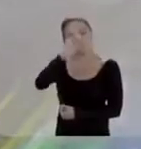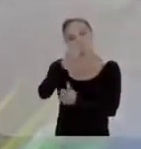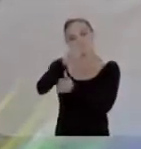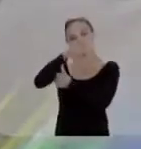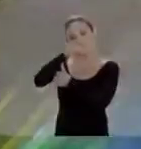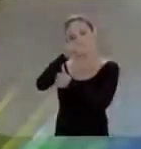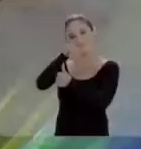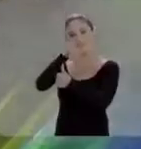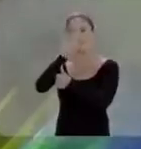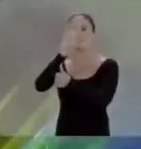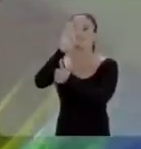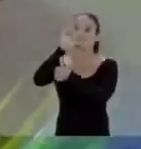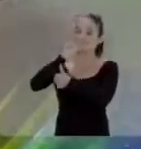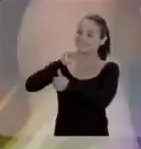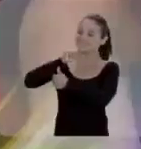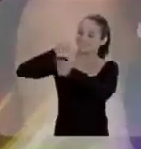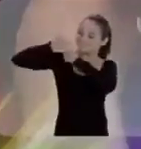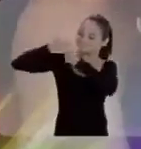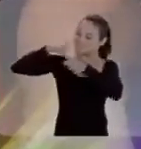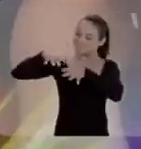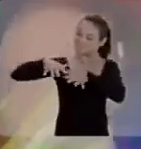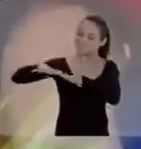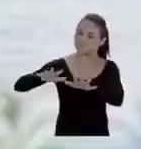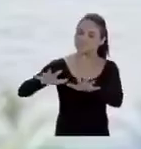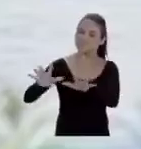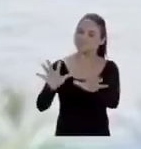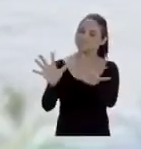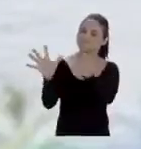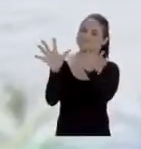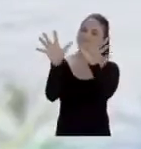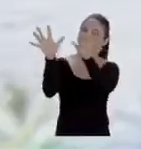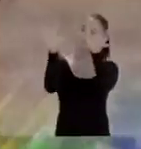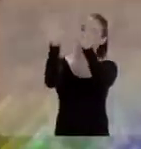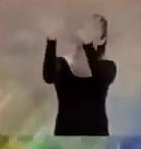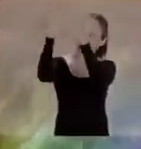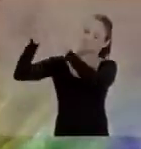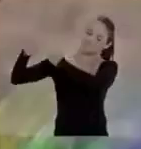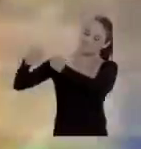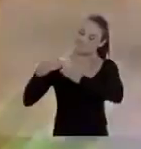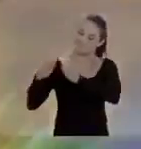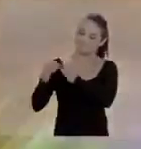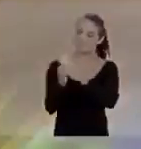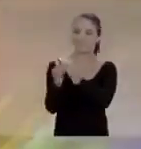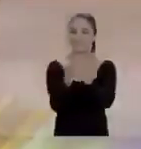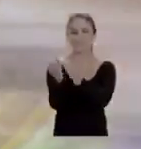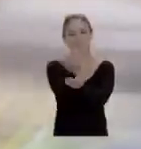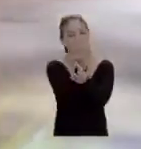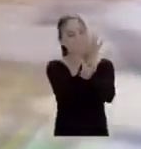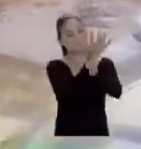As águas do Parnaíba, rio abaixo, rio arriba,